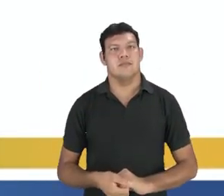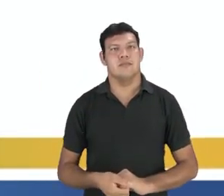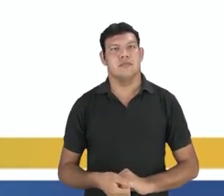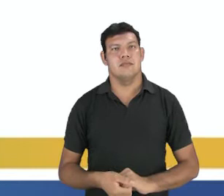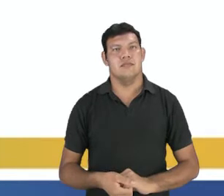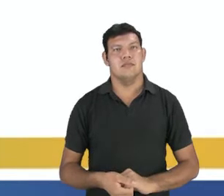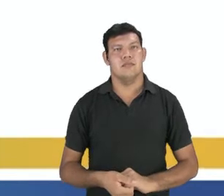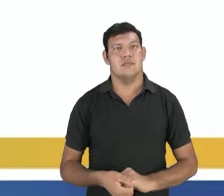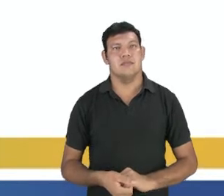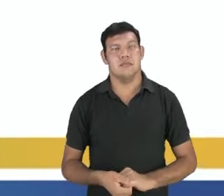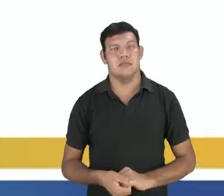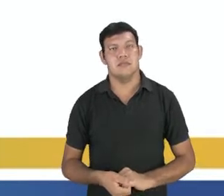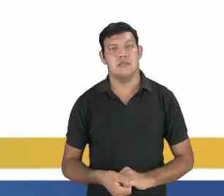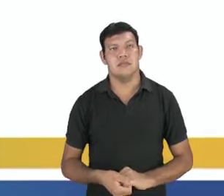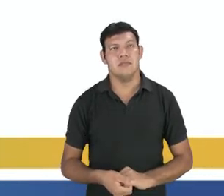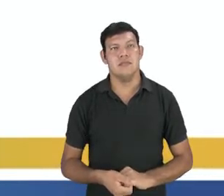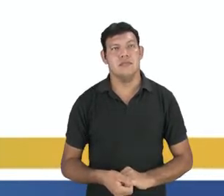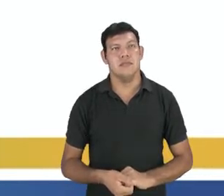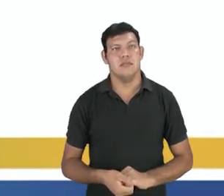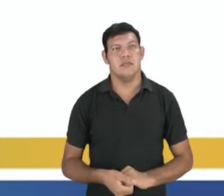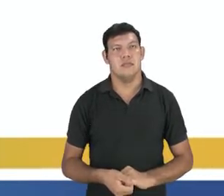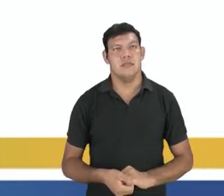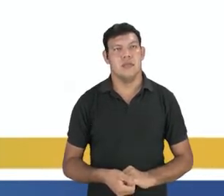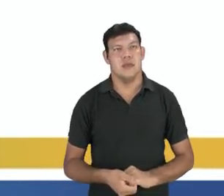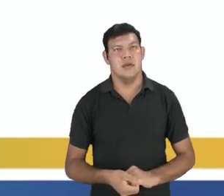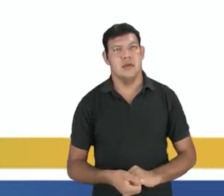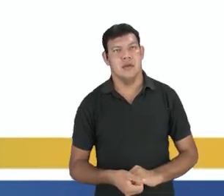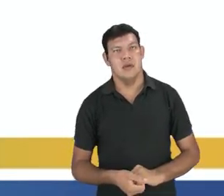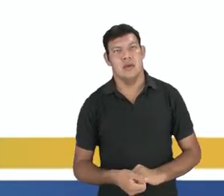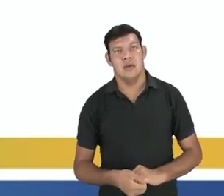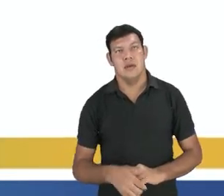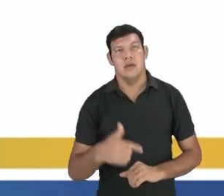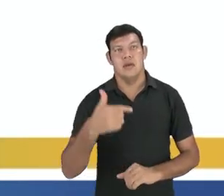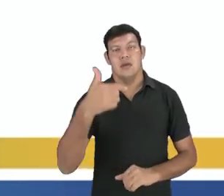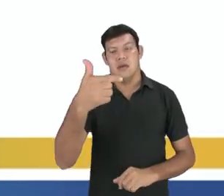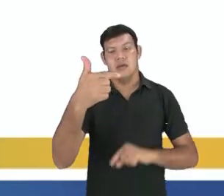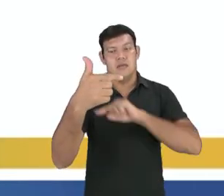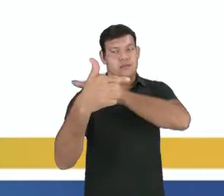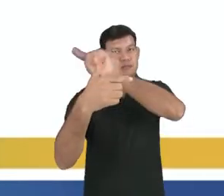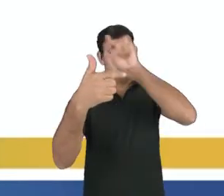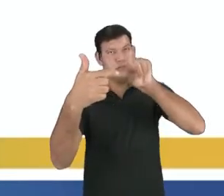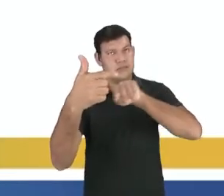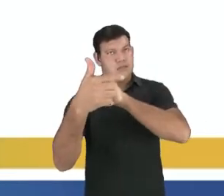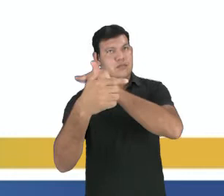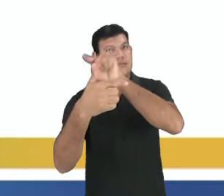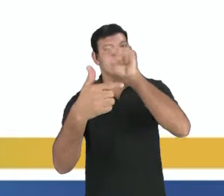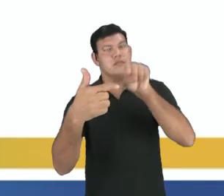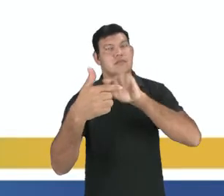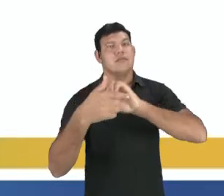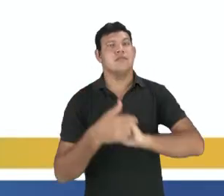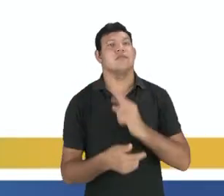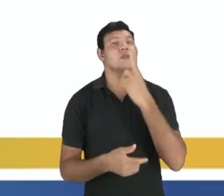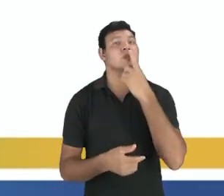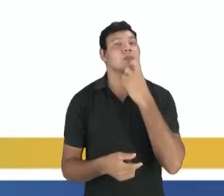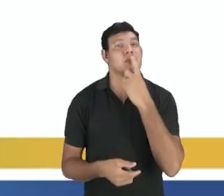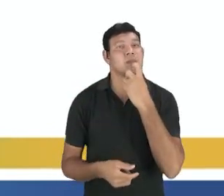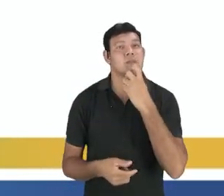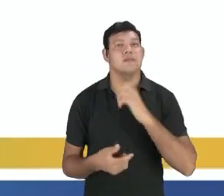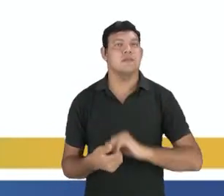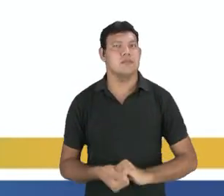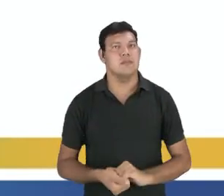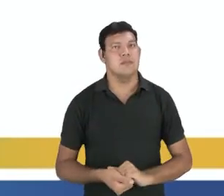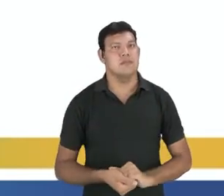2, 30, ok? Então, como esse 2 dividiu o 24 e o 60, eu já deixei ele em outra cor, deixei ele em